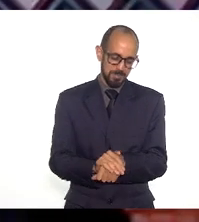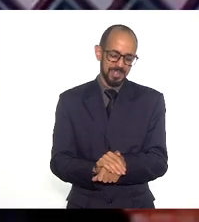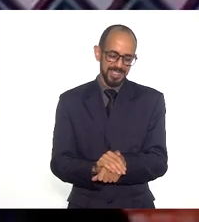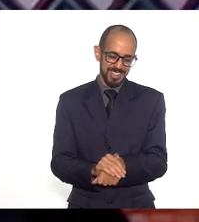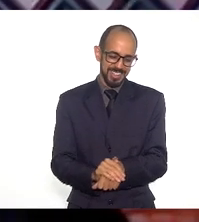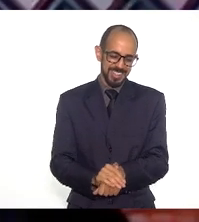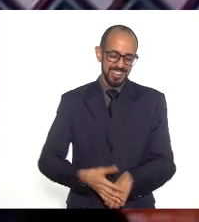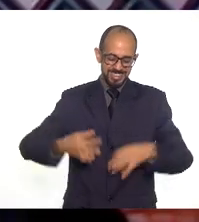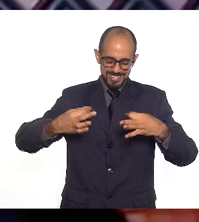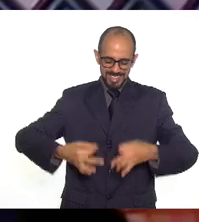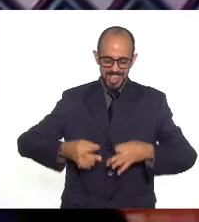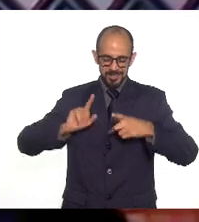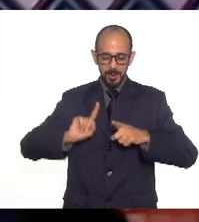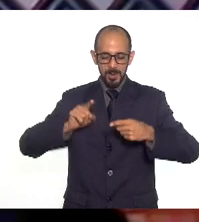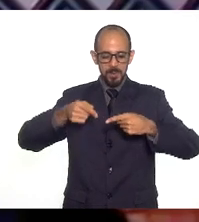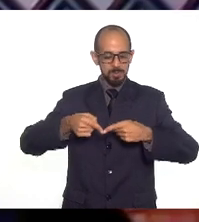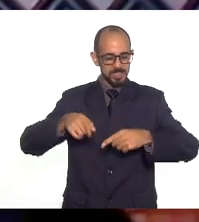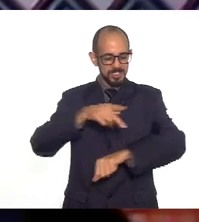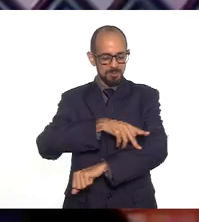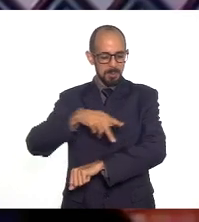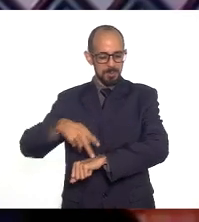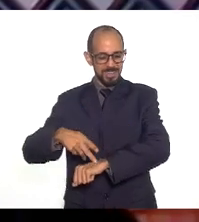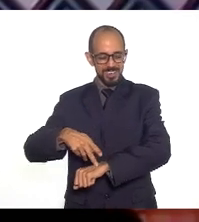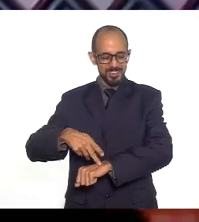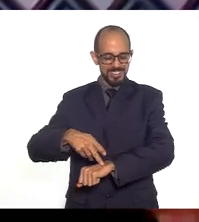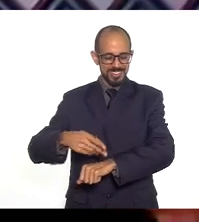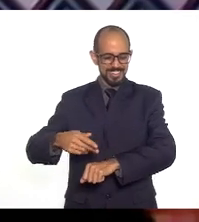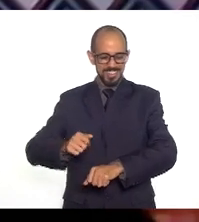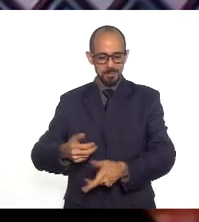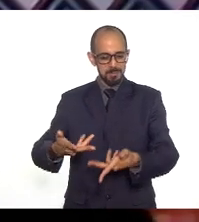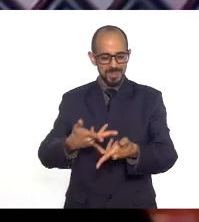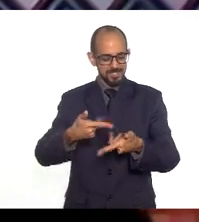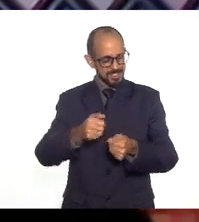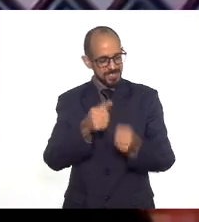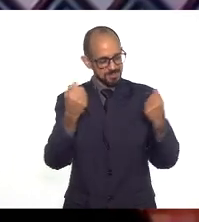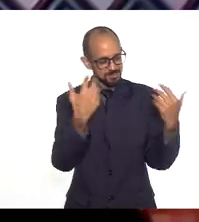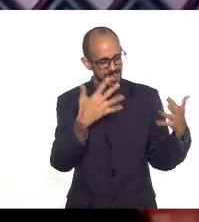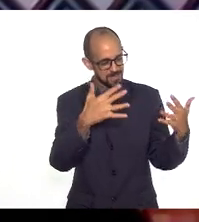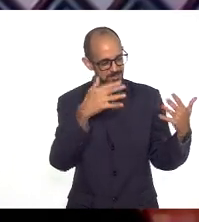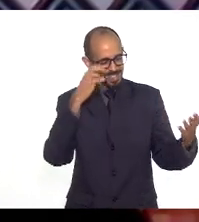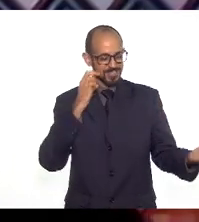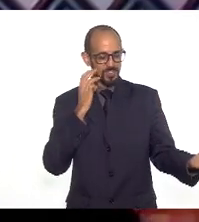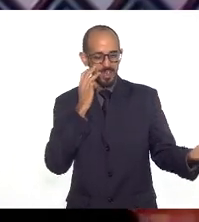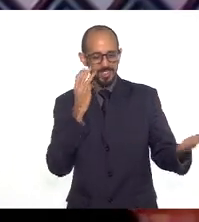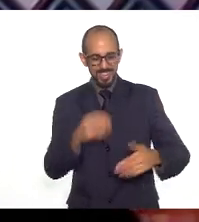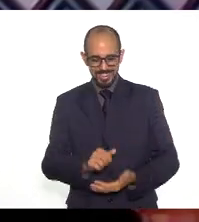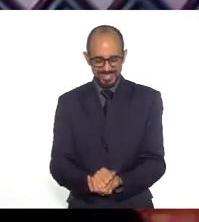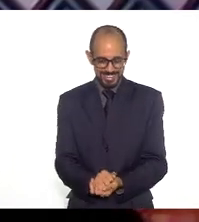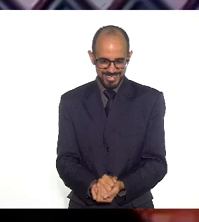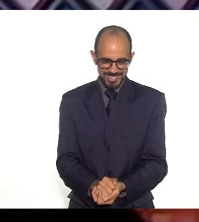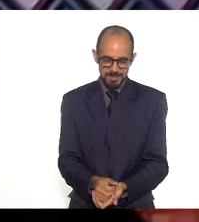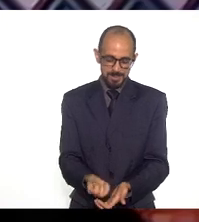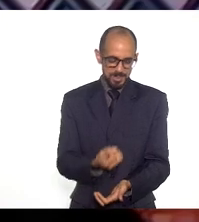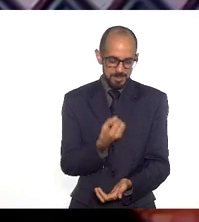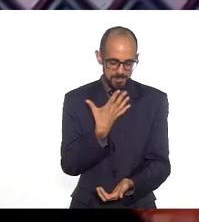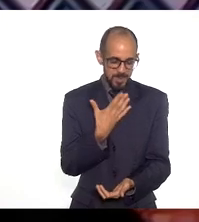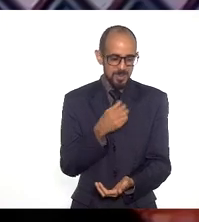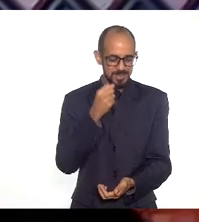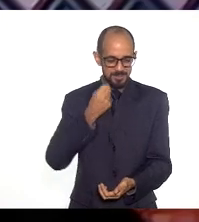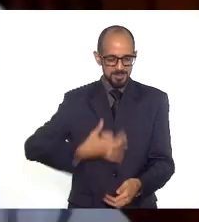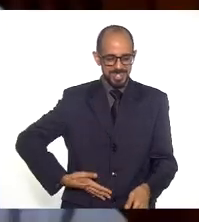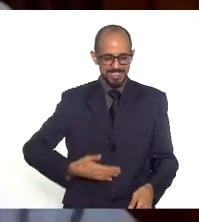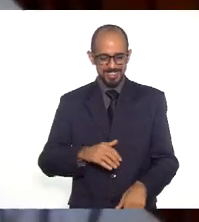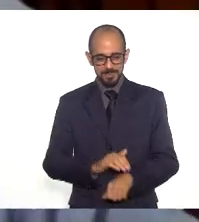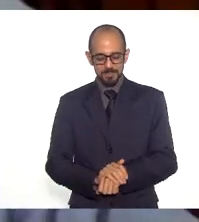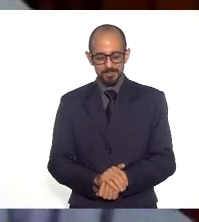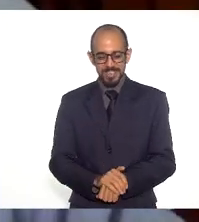Preciso, didático, pedagógico, realmente. Parabéns, Valdeck, muito preciso, muito bom ter aqui. Vamos